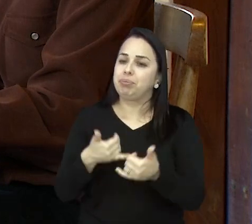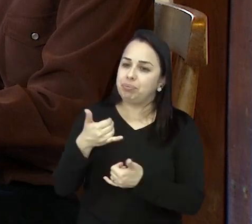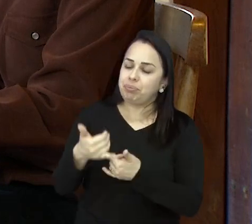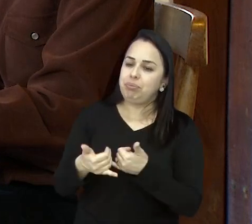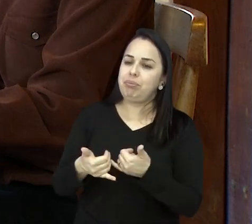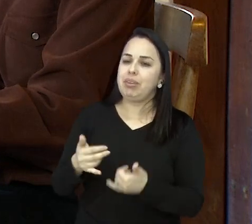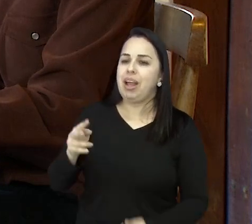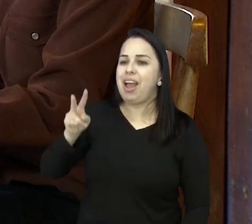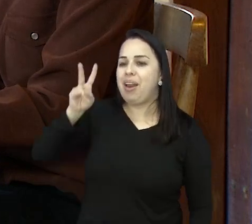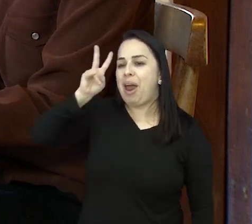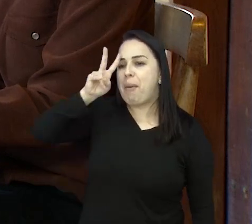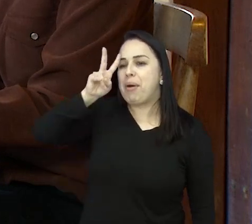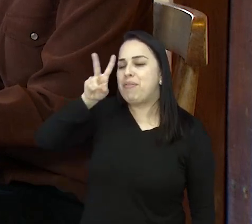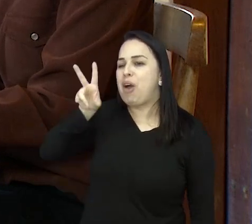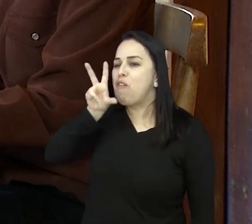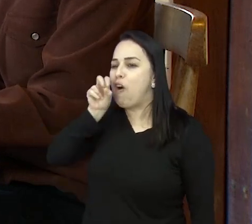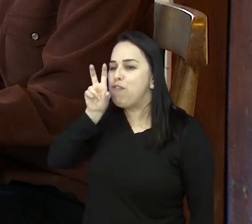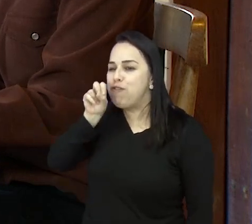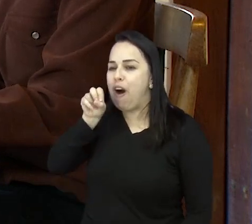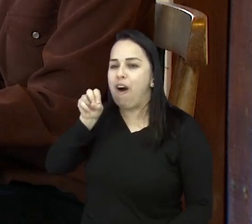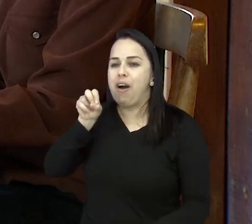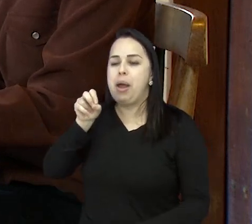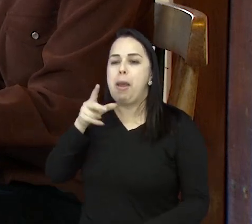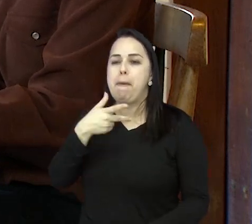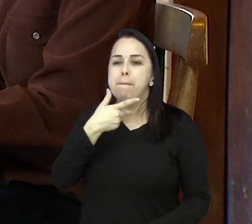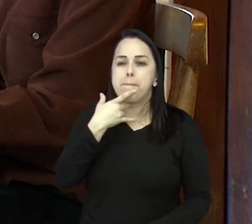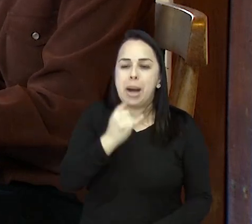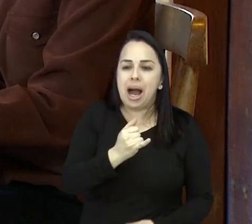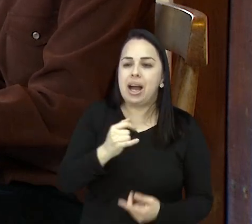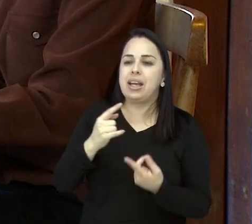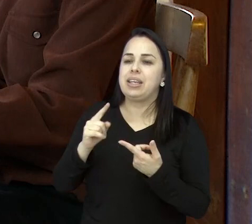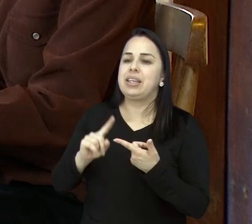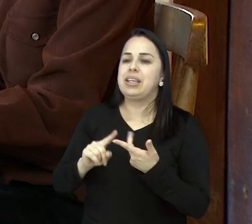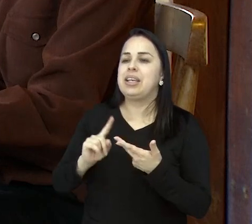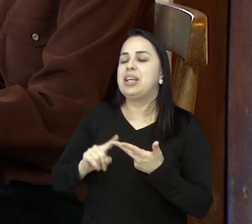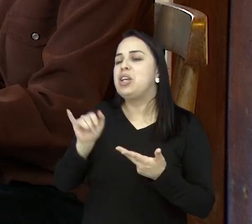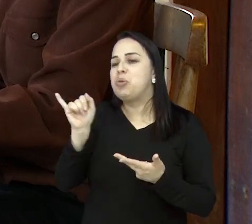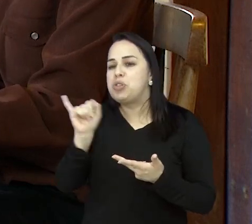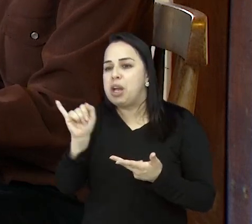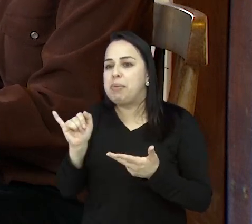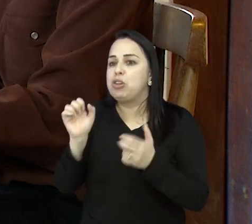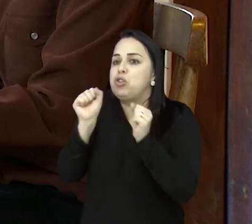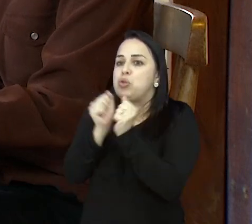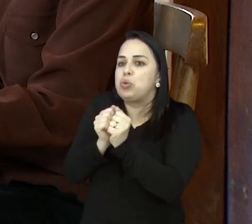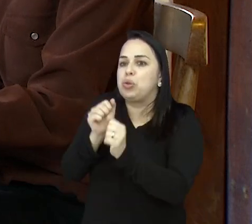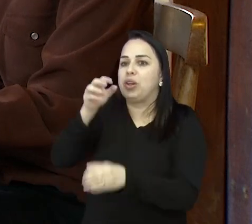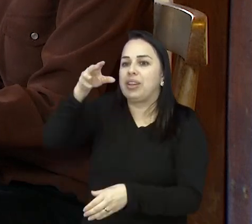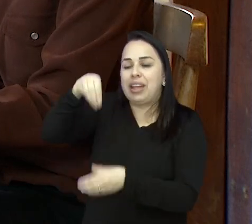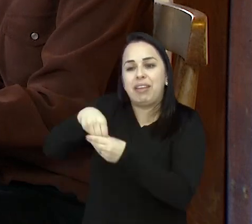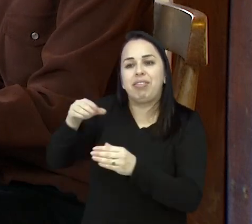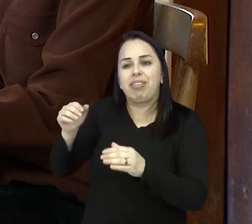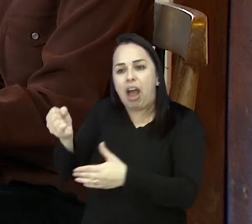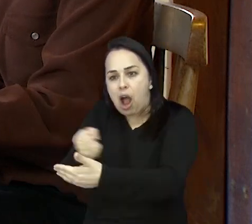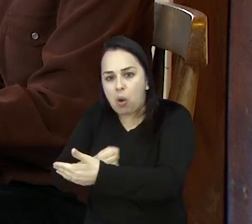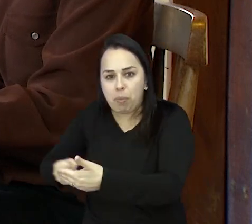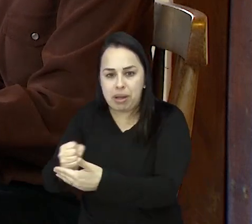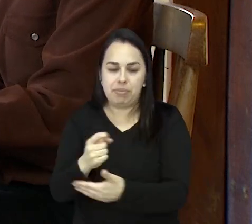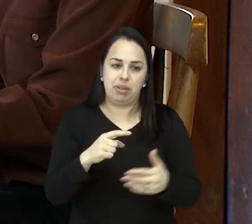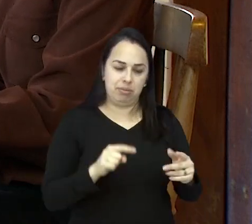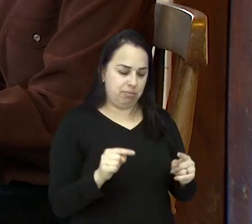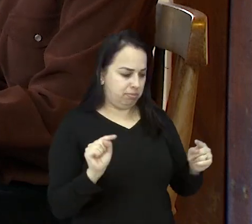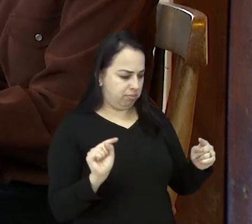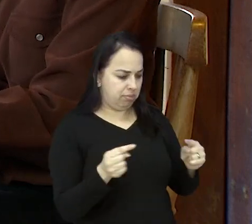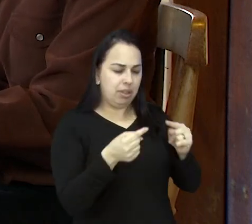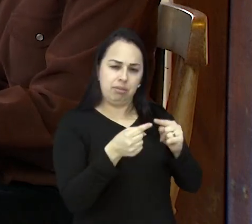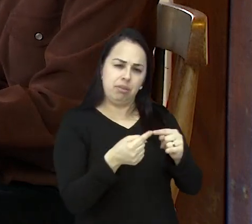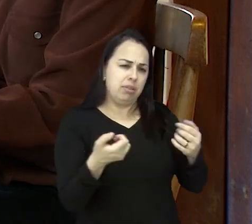querendo ou não, eu sempre lembro dos meus avós, pais e irmãos, todos sempre na cozinha. Quando você fala em harmonização, eu tô com um